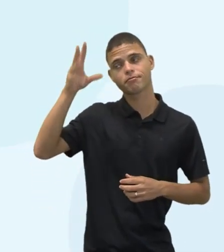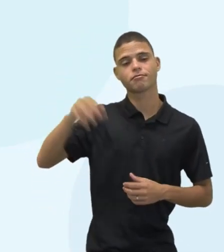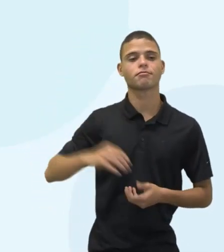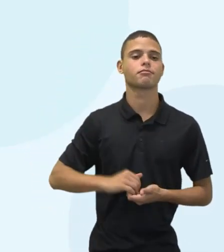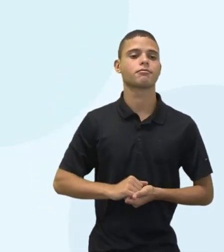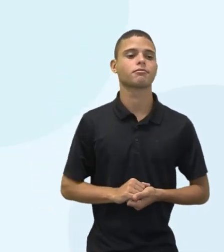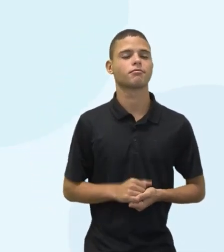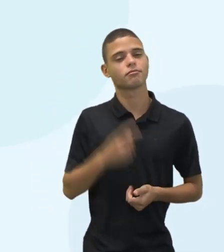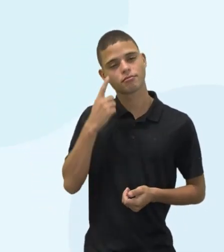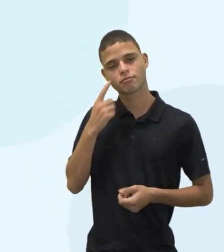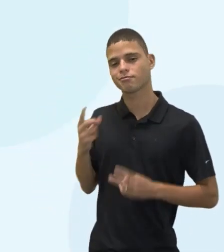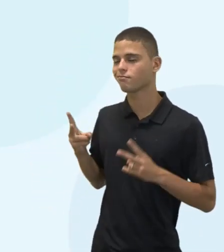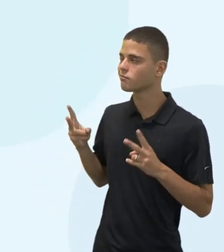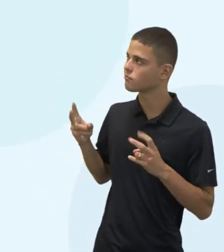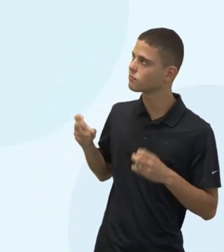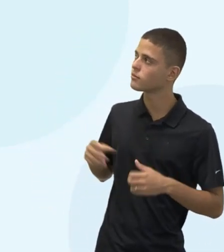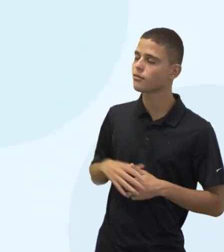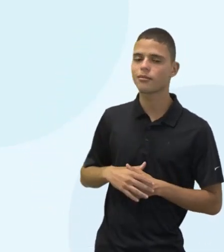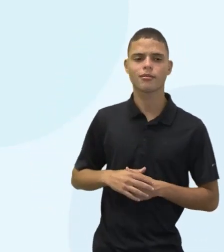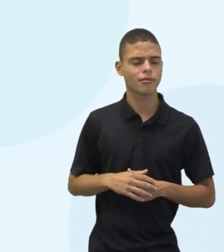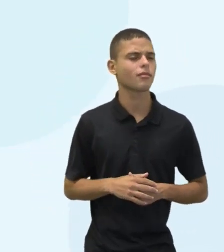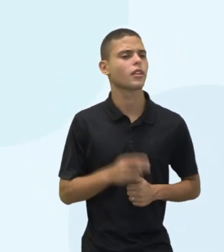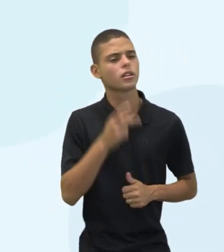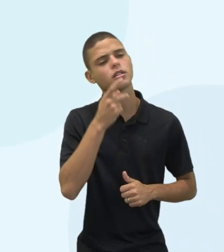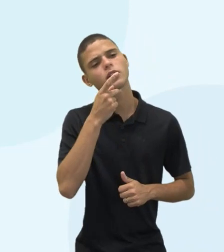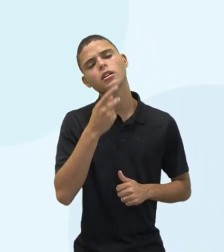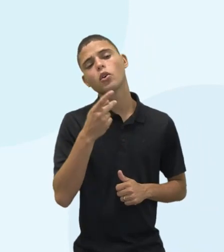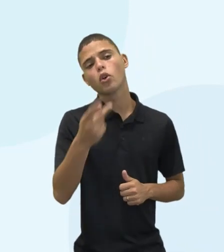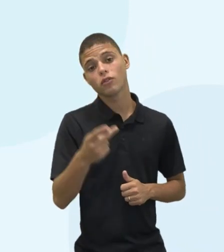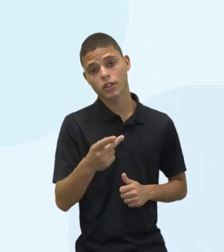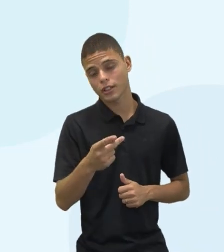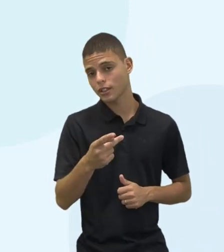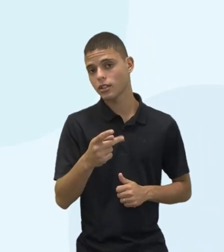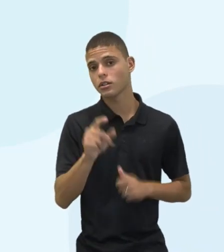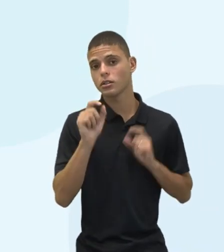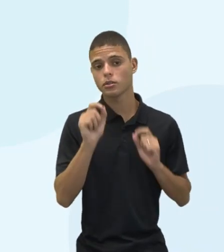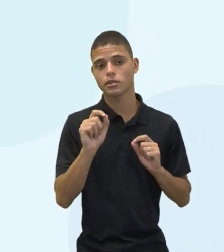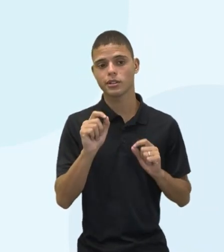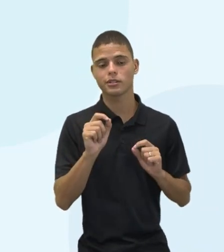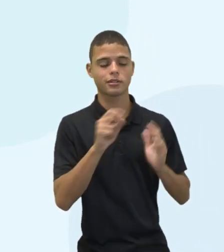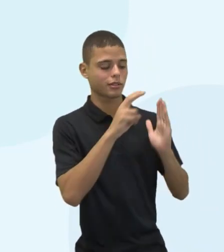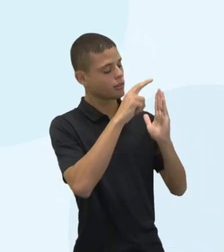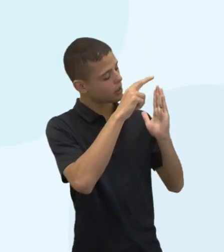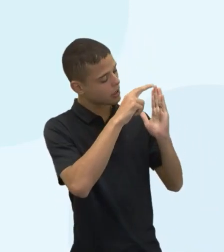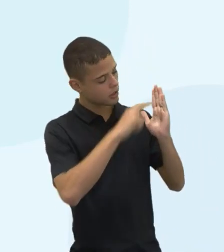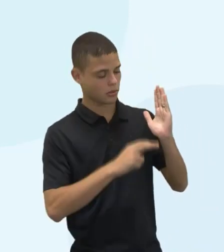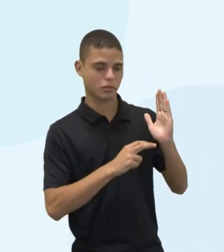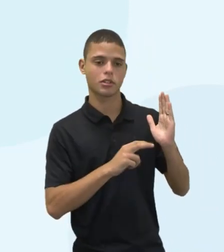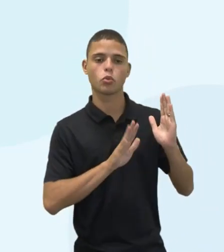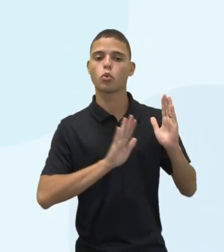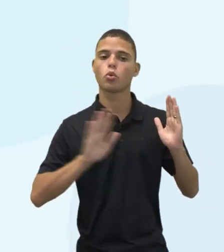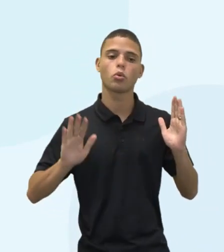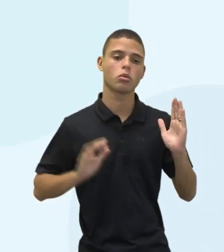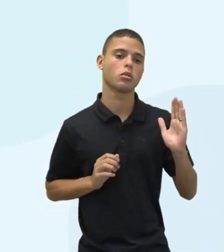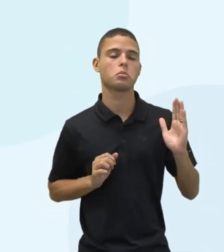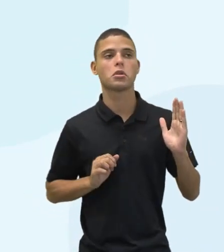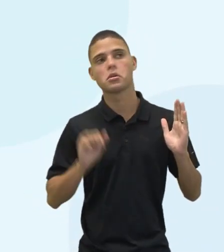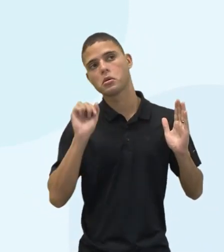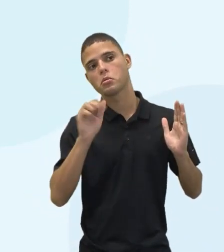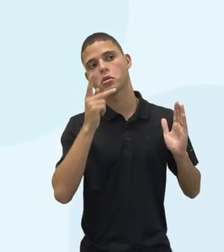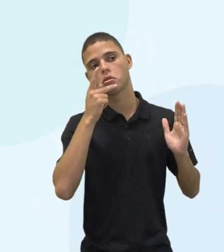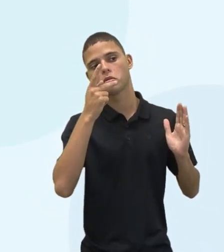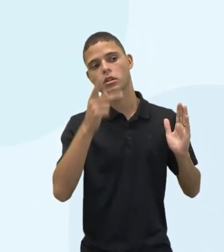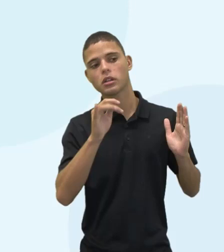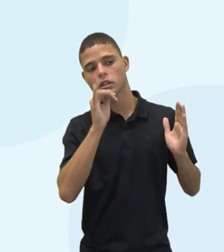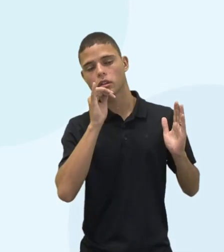podem perceber, eu falei de uma forma bem mecânica, e tem um porquê isso. Porque eu estou lendo essa parte. Mas eu posso falar aqui sobre